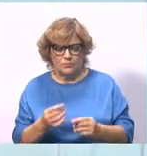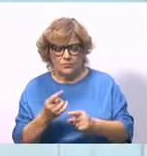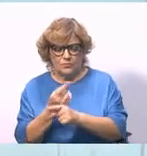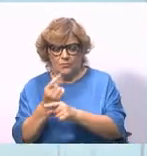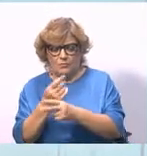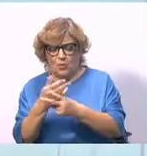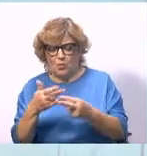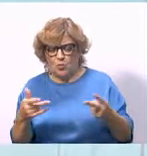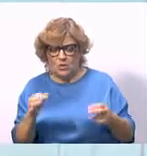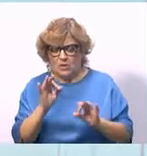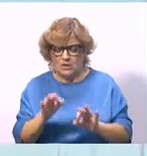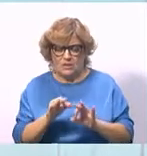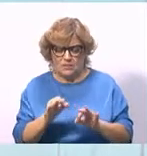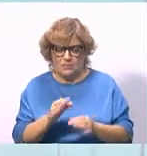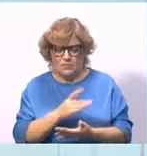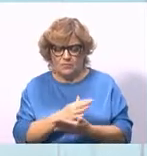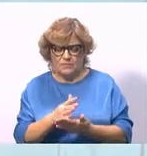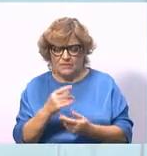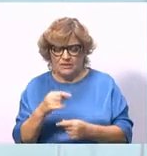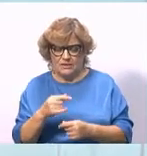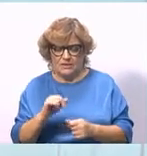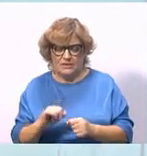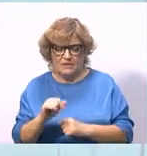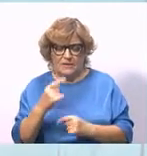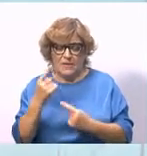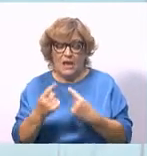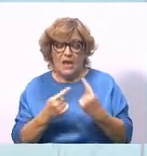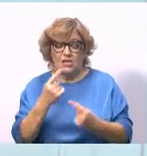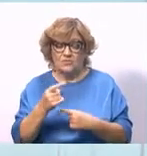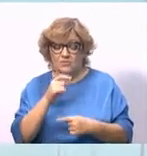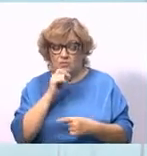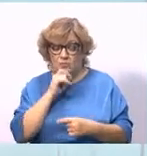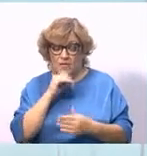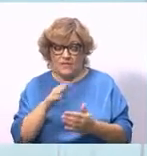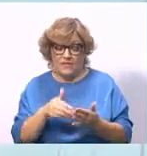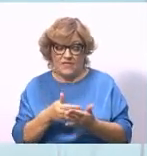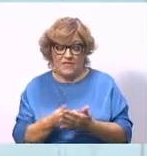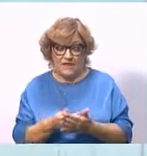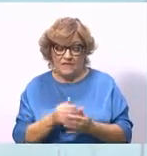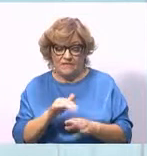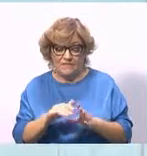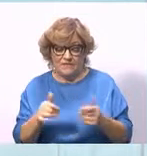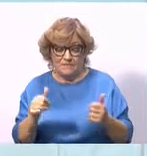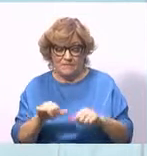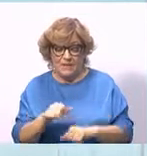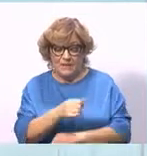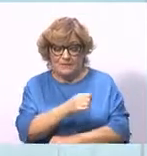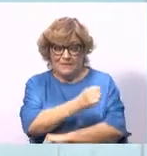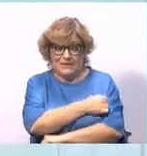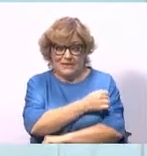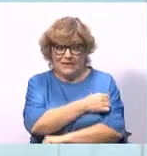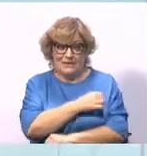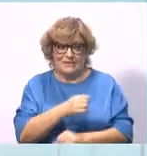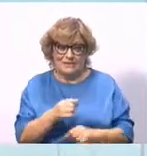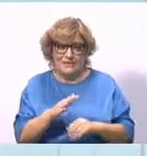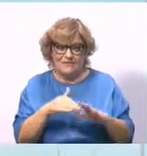é? Desde algumas, às vezes, permitam-me, algumas asneirolas que vamos fazendo em casa com aquelas